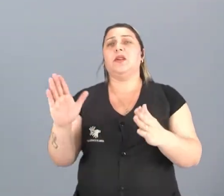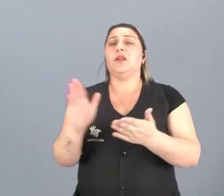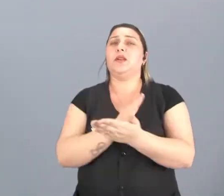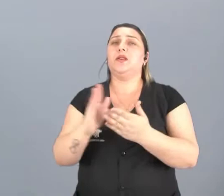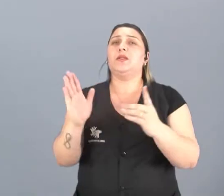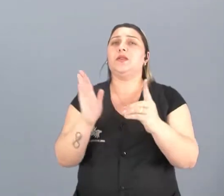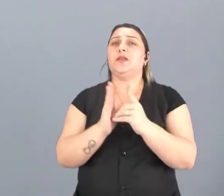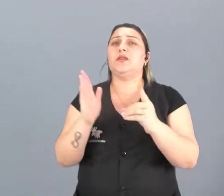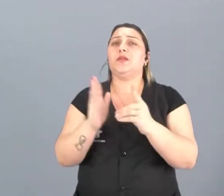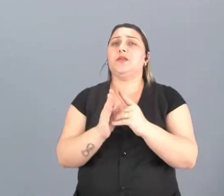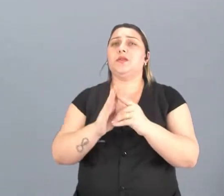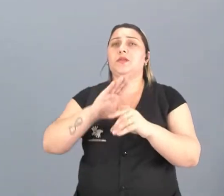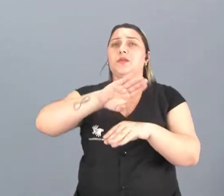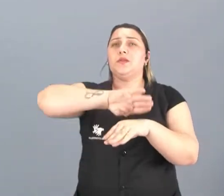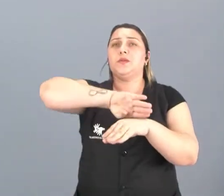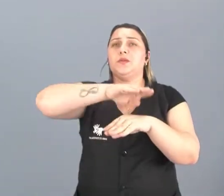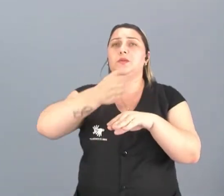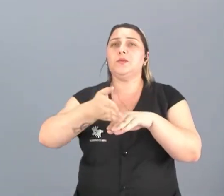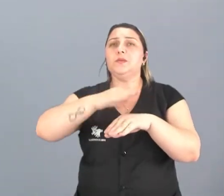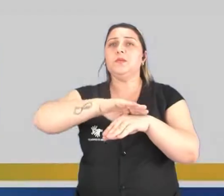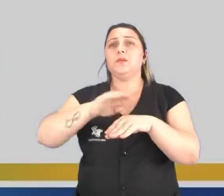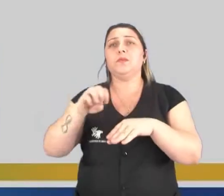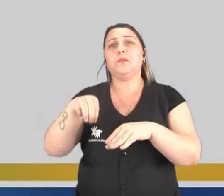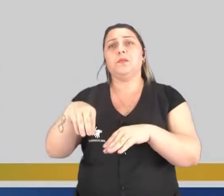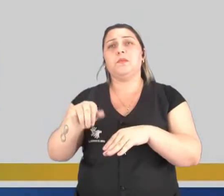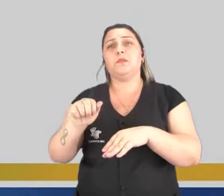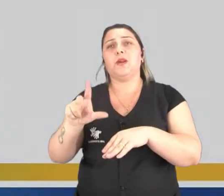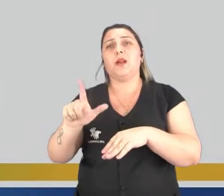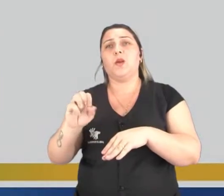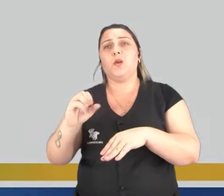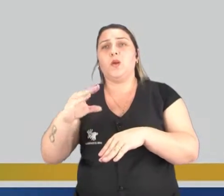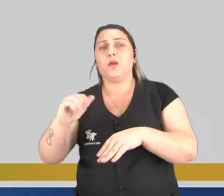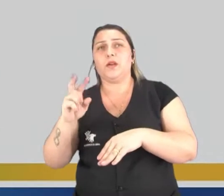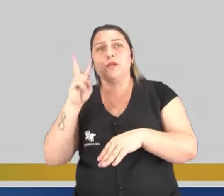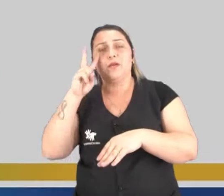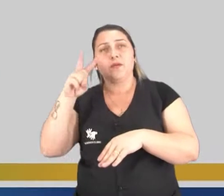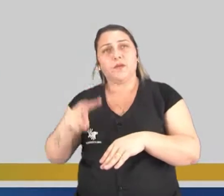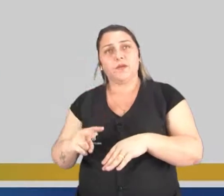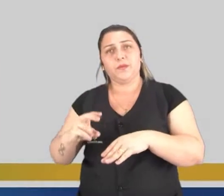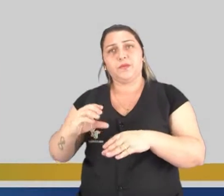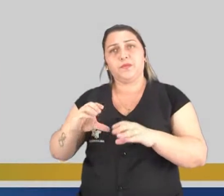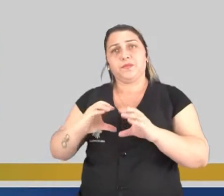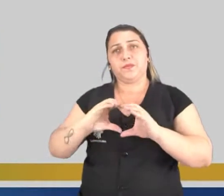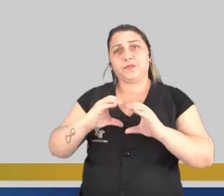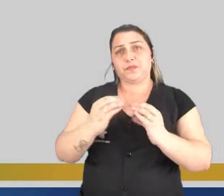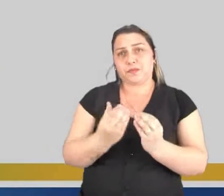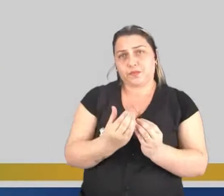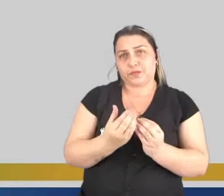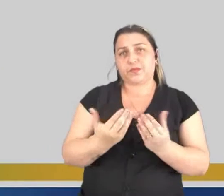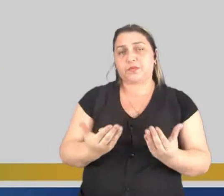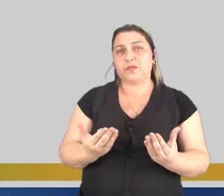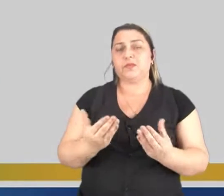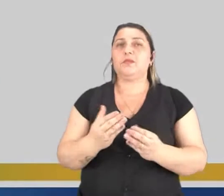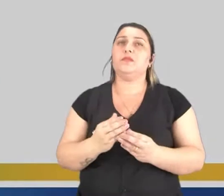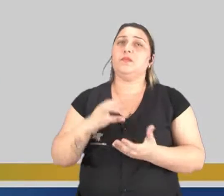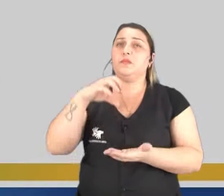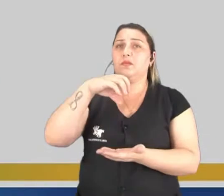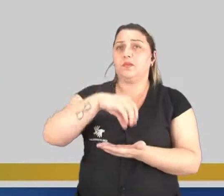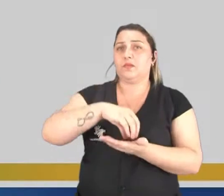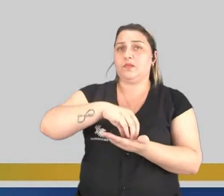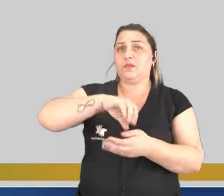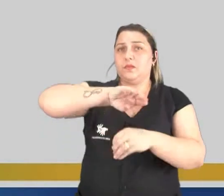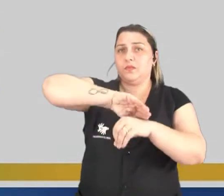indígenas viviam em malocas, como você pode ver aí nessa imagem, malocas comunitárias, em posições